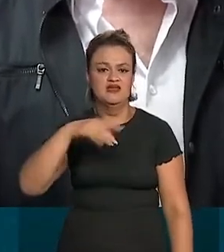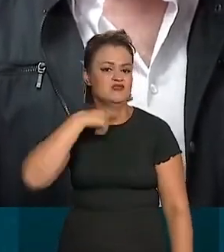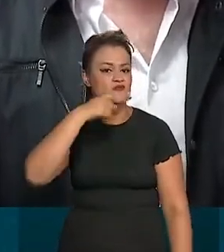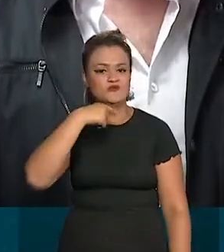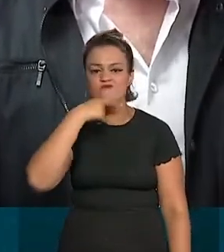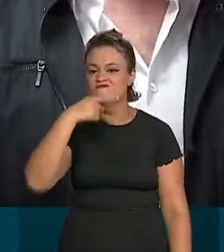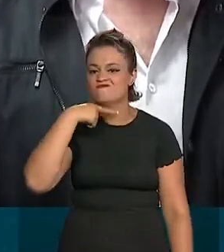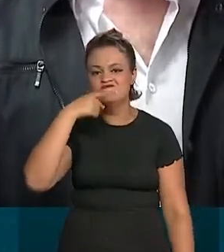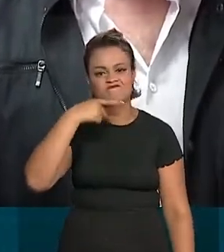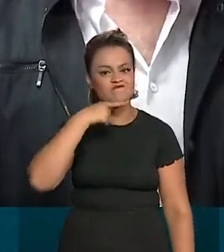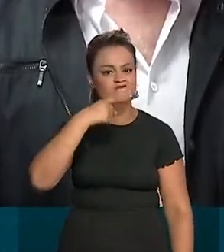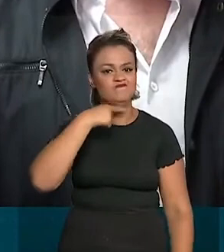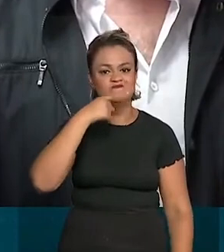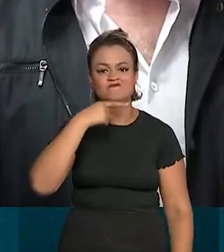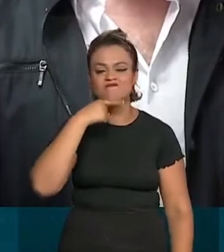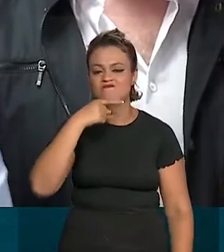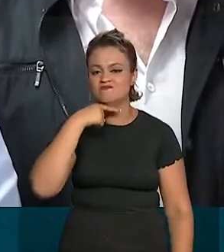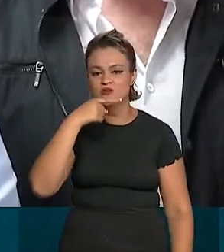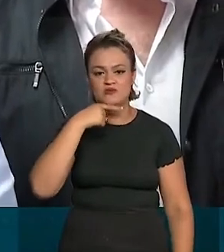fez.